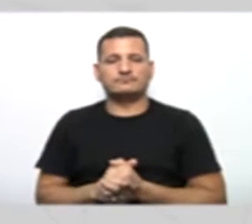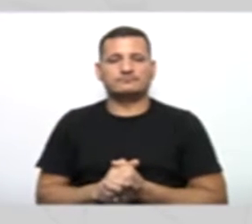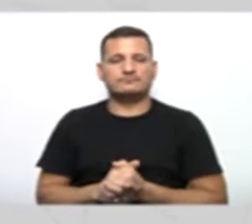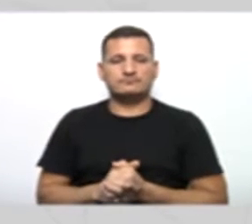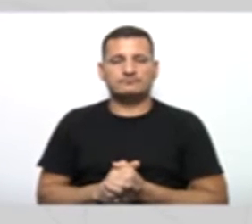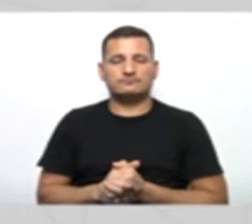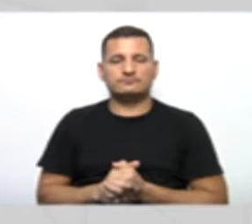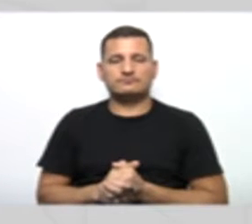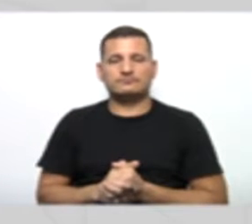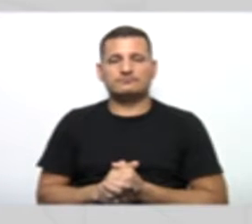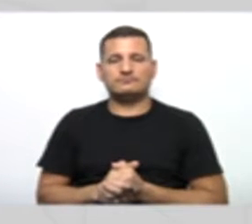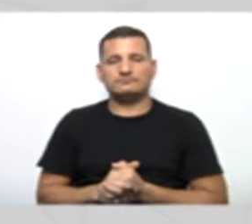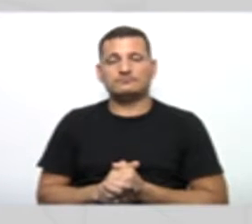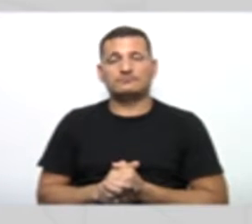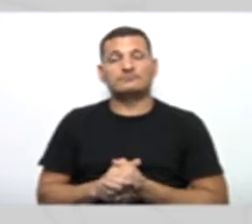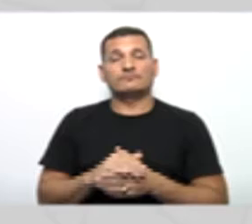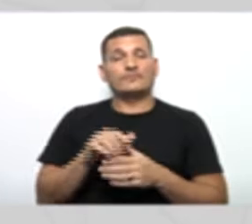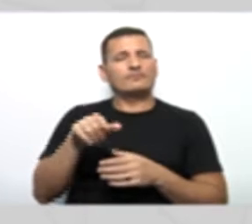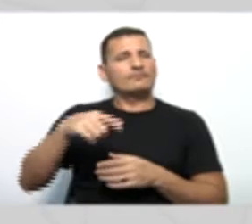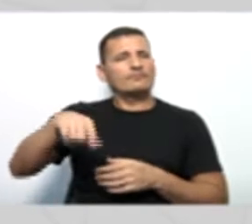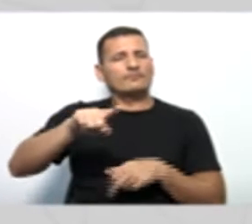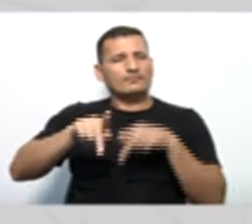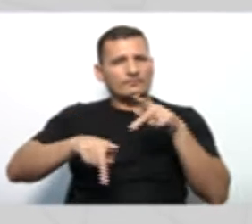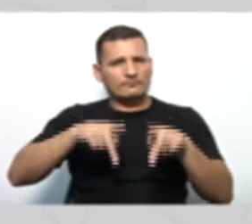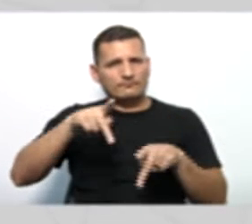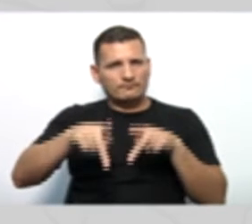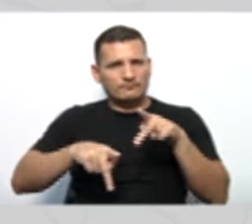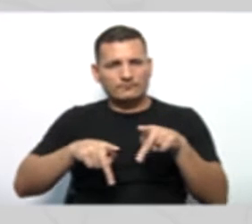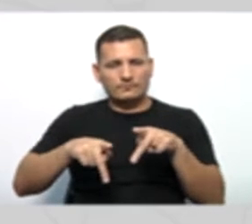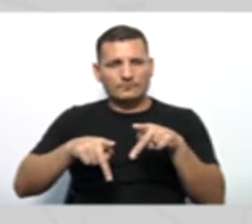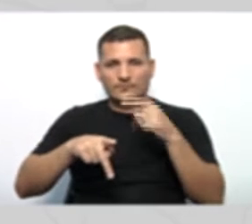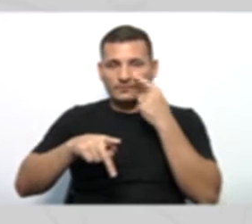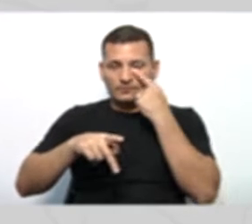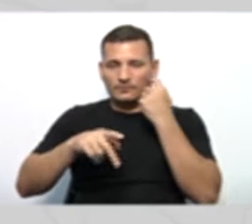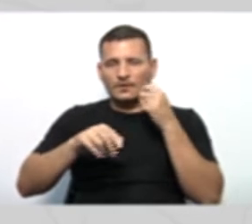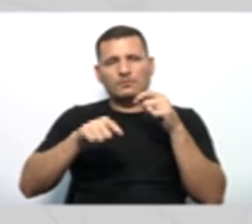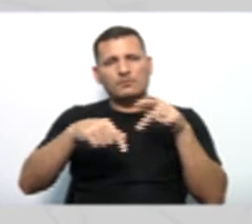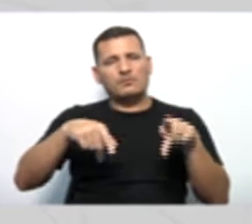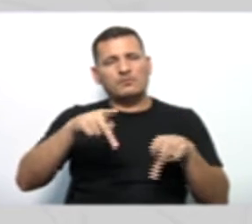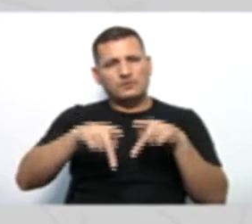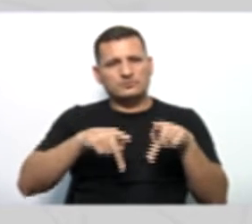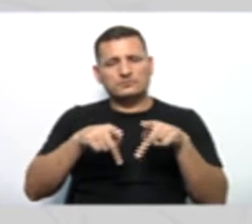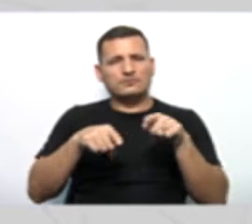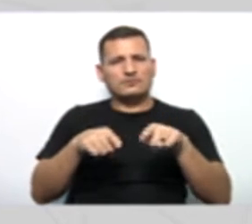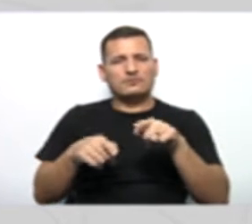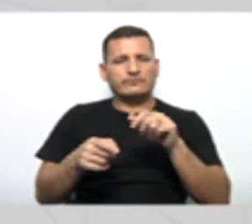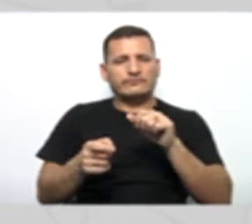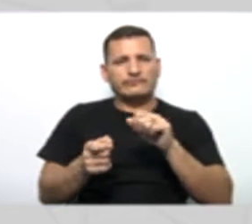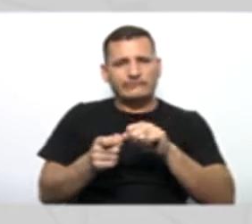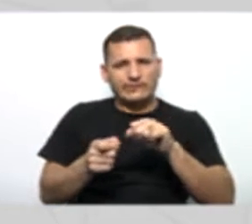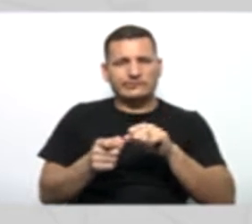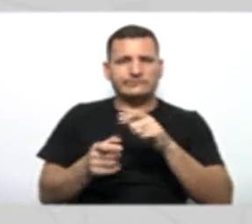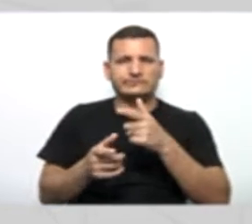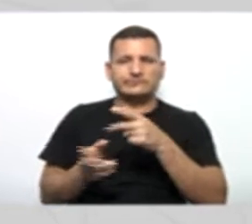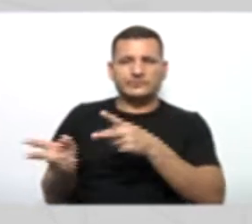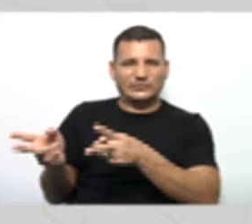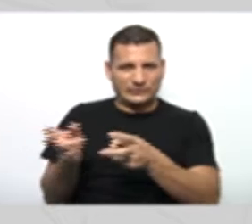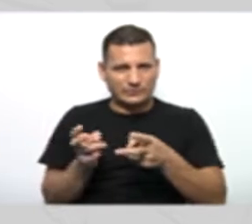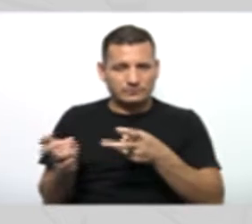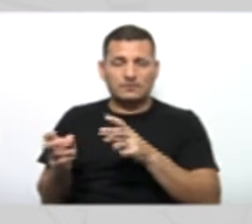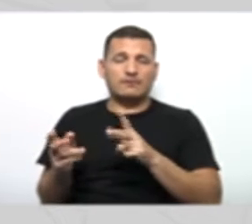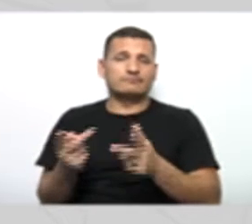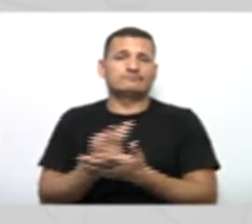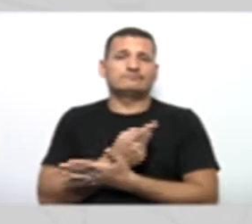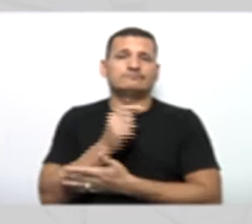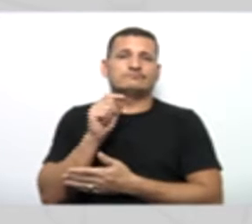E, quando essa população faz isso, elas acabam por depredar ainda mais os